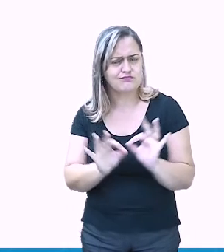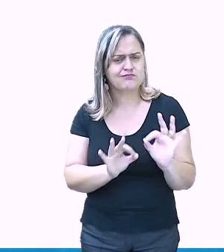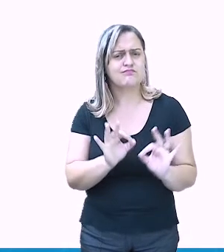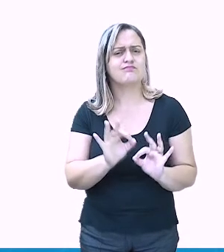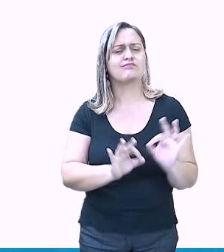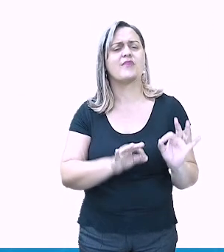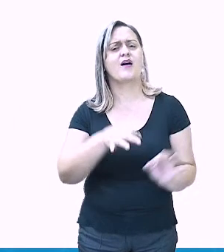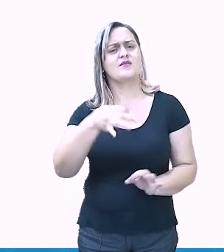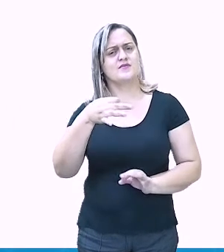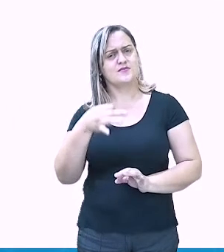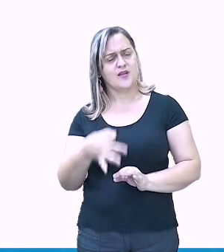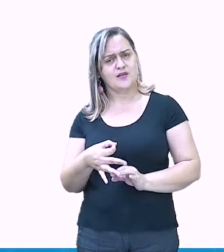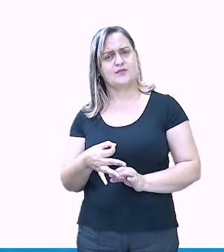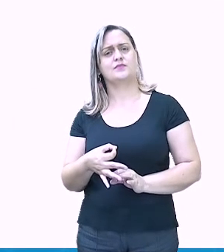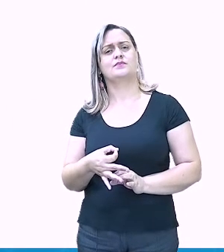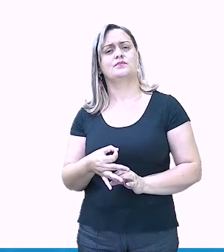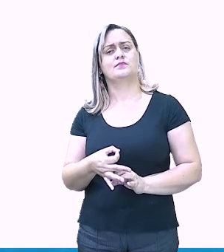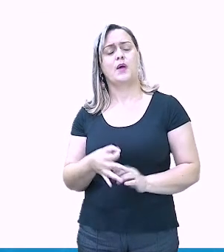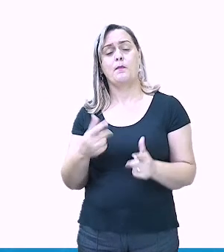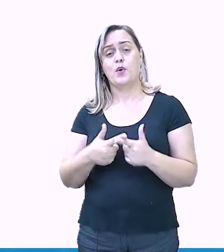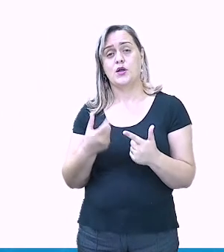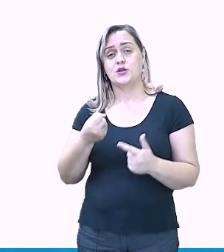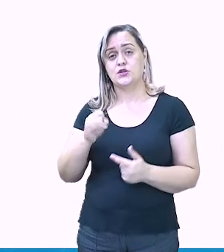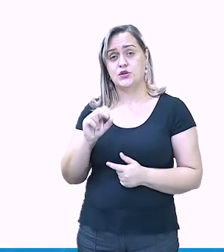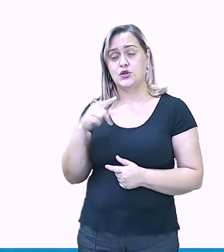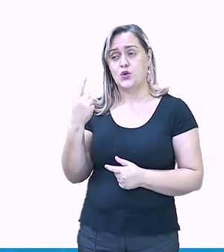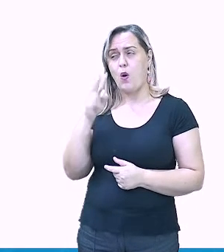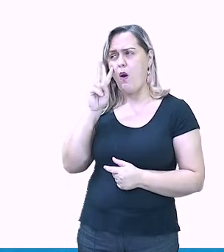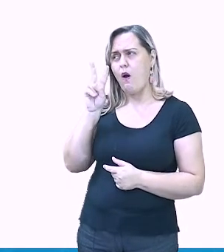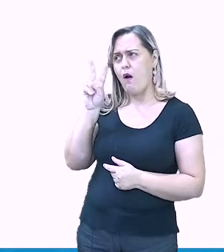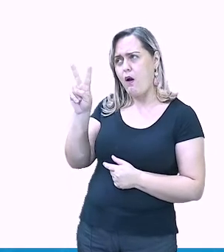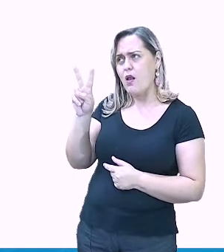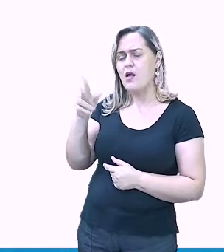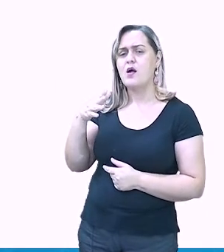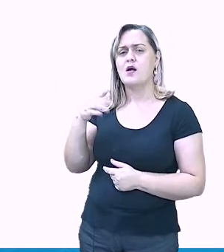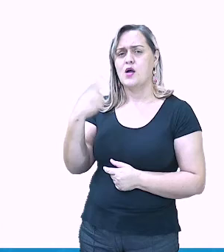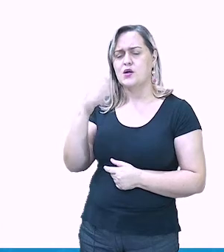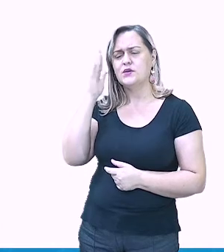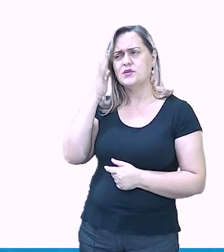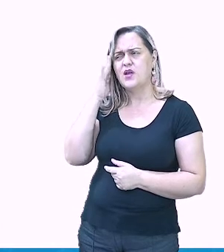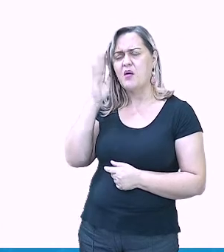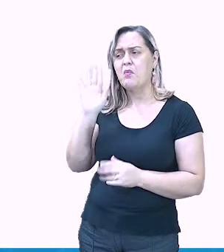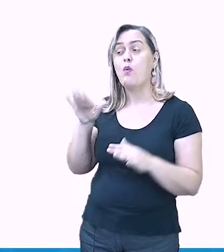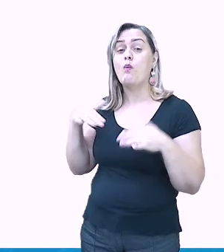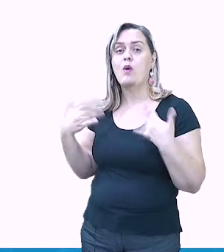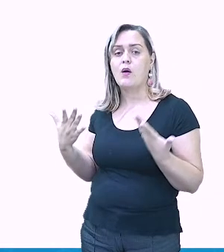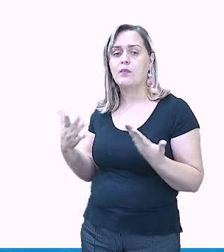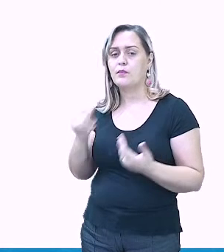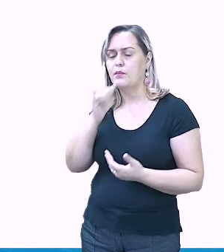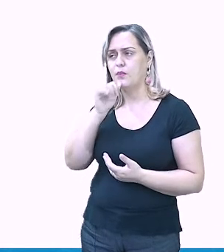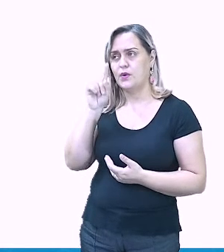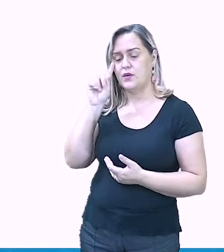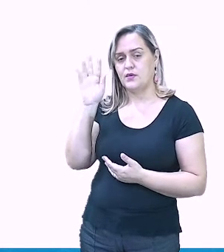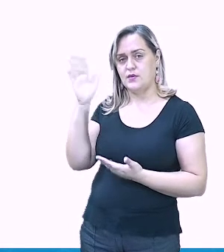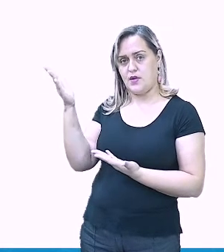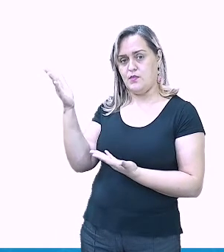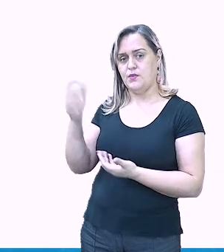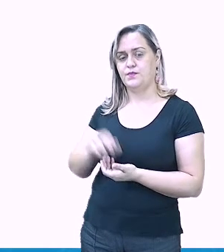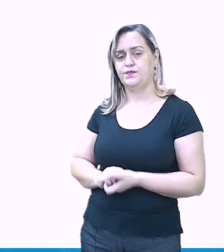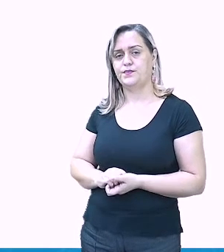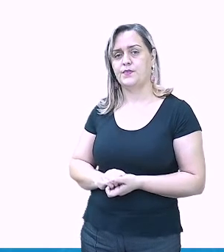determinar qual interjeição que se refere àquele tema. Por exemplo, quando você vê a